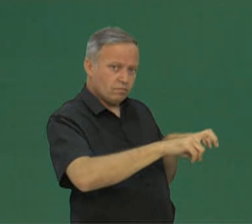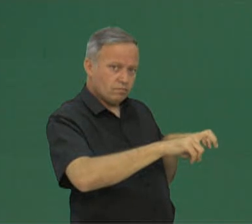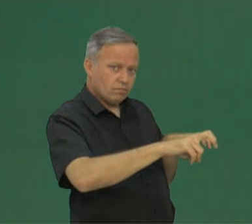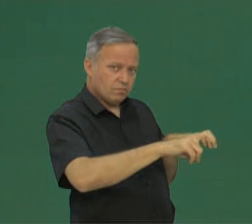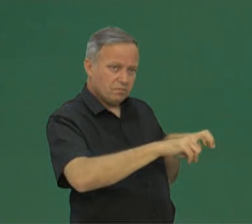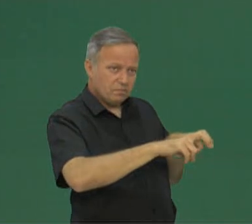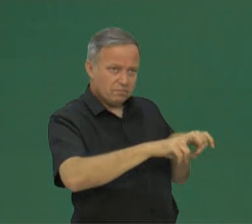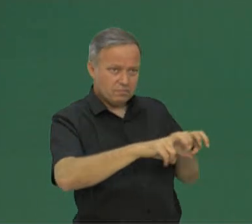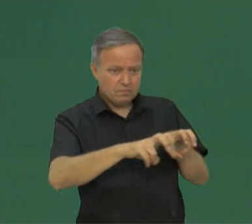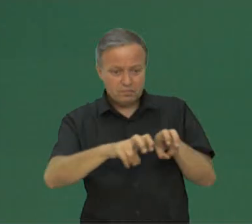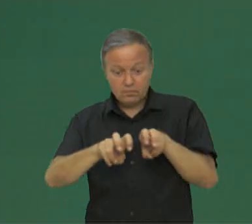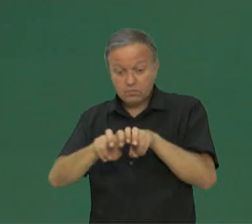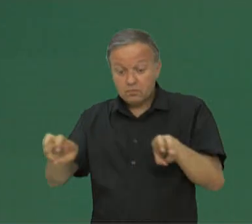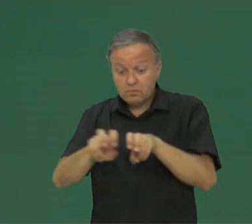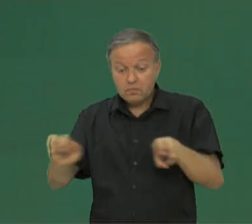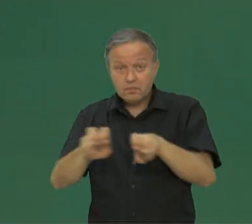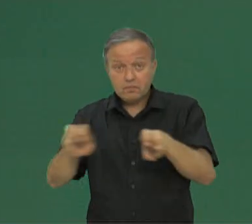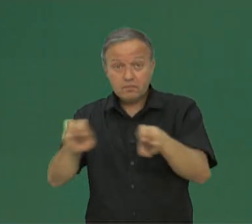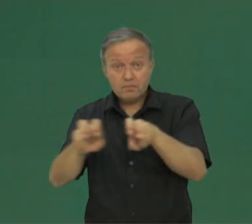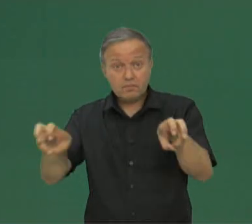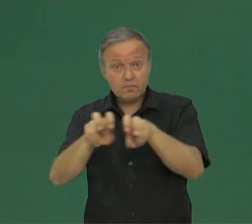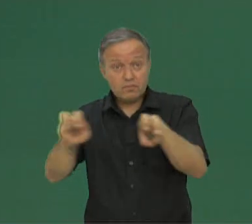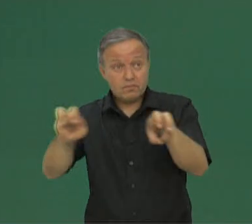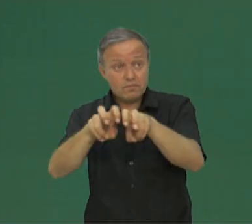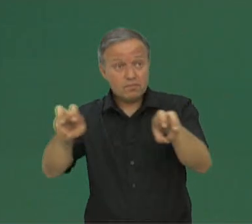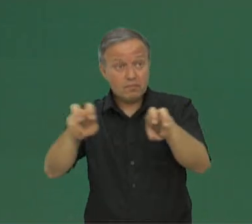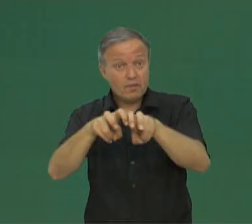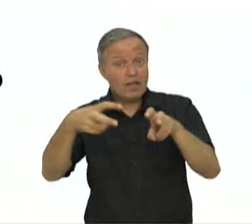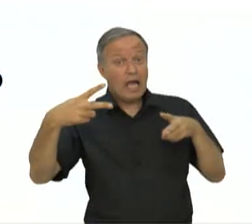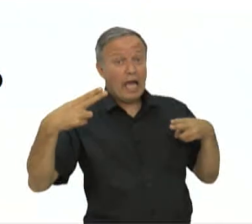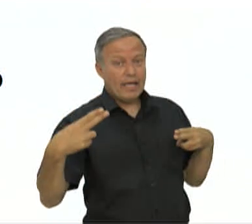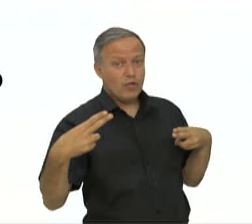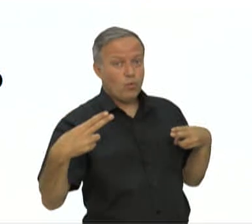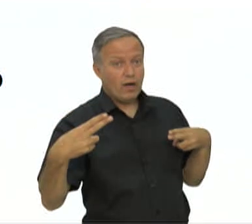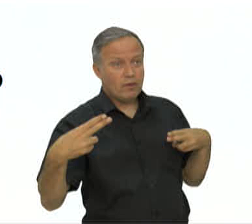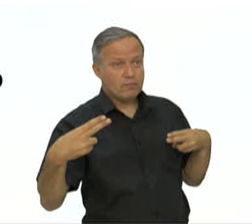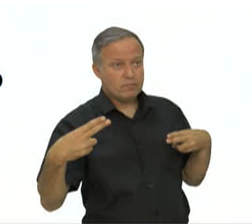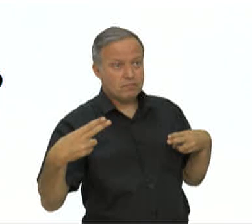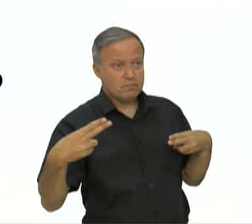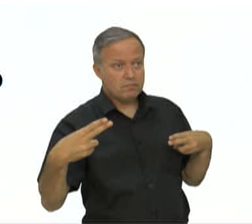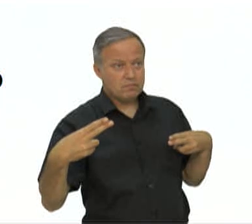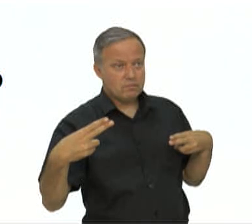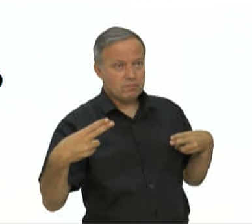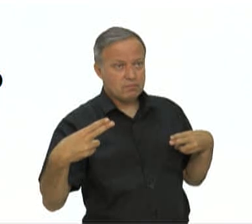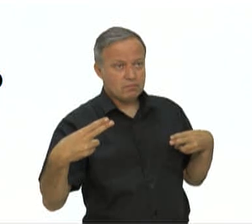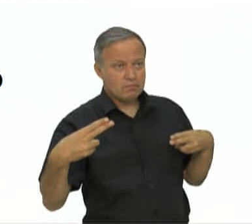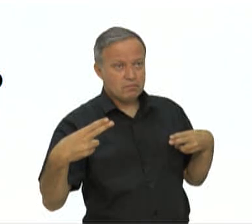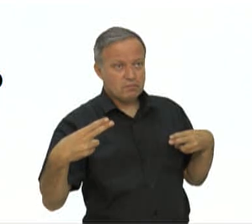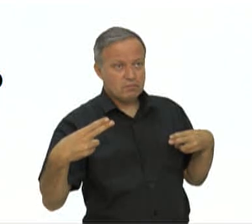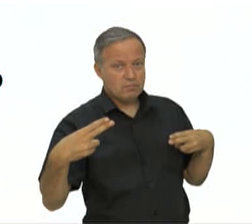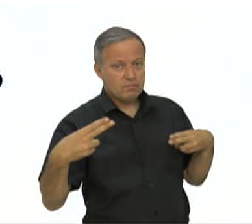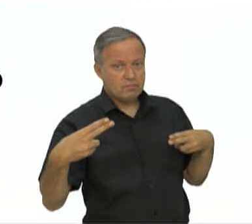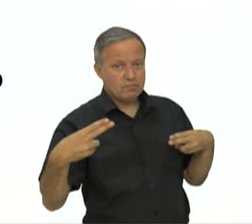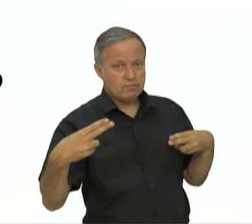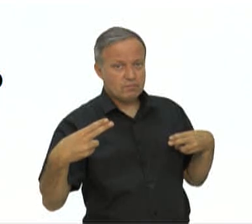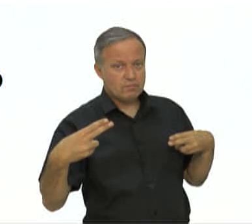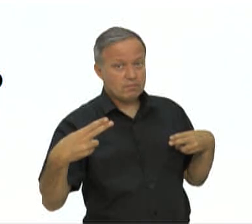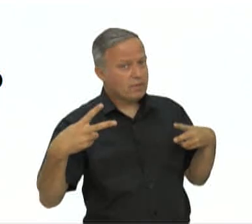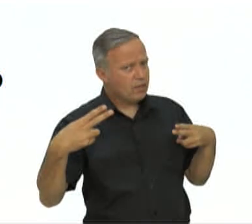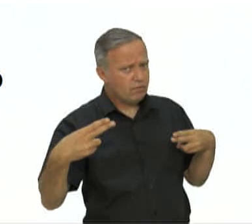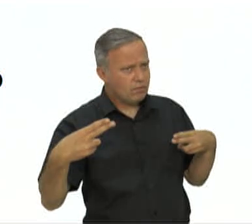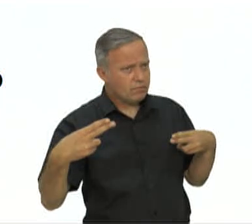numa imagem mais aberta, né? De toda essa obra, ele está em toda uma escadaria em frente a uma